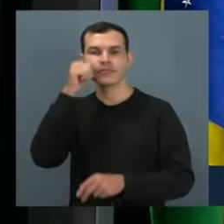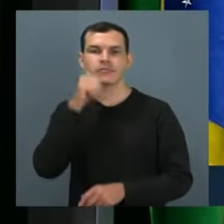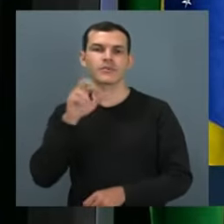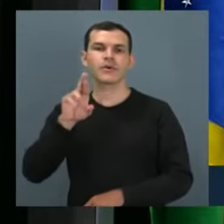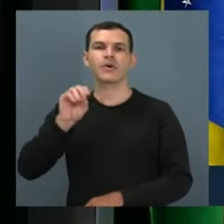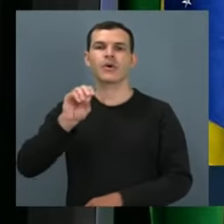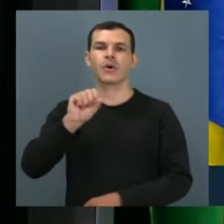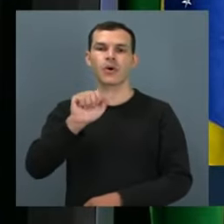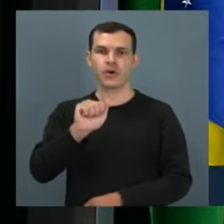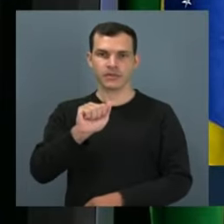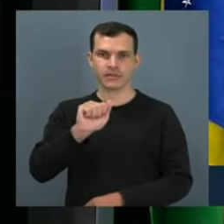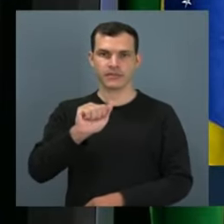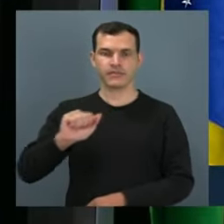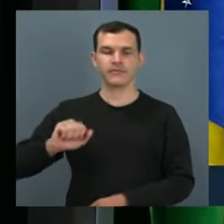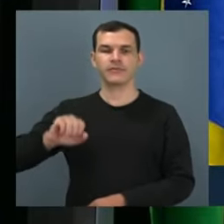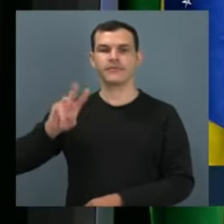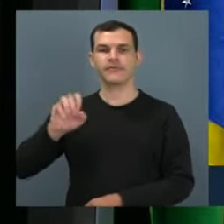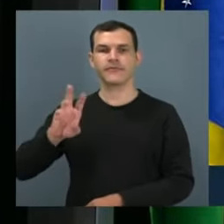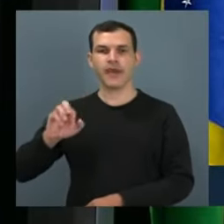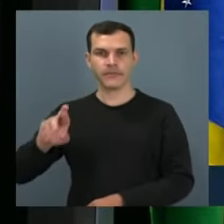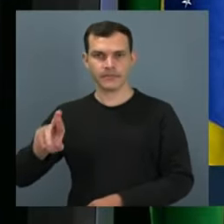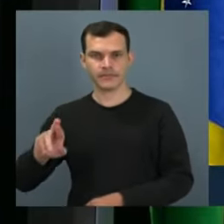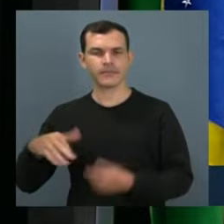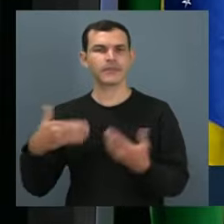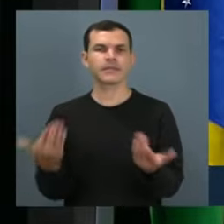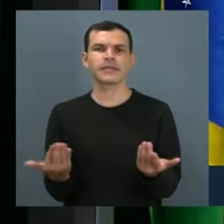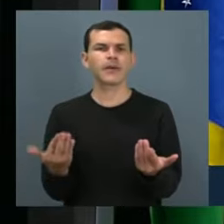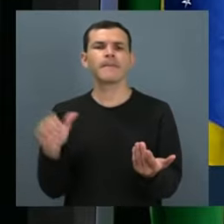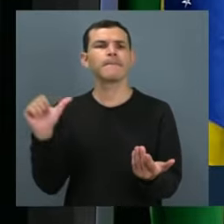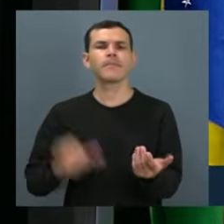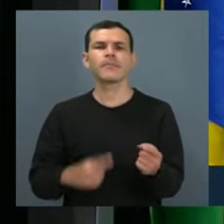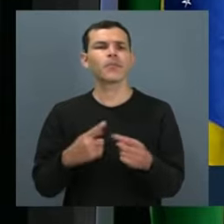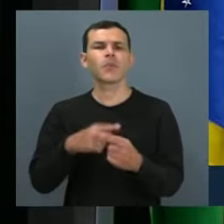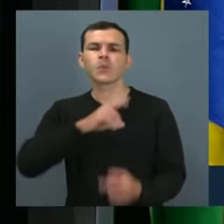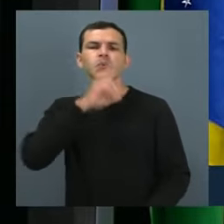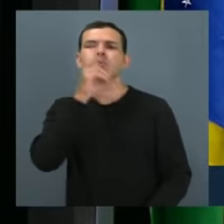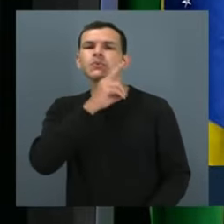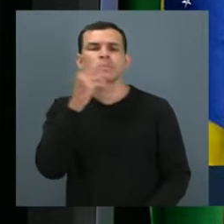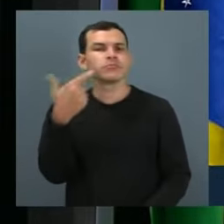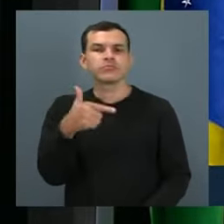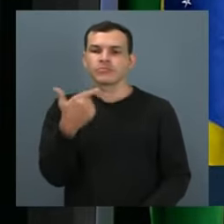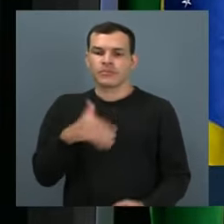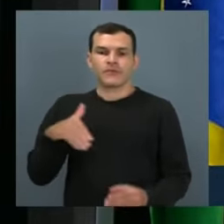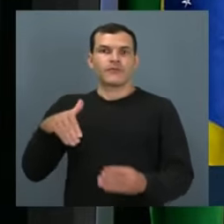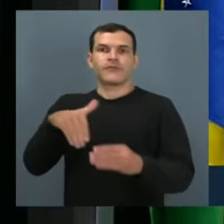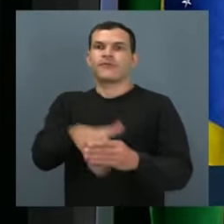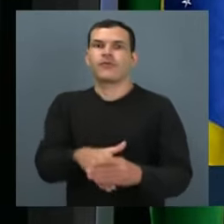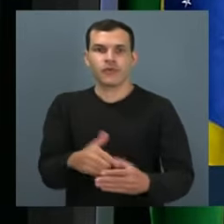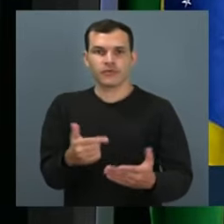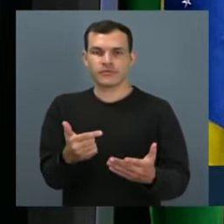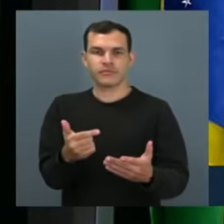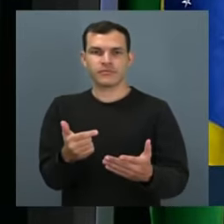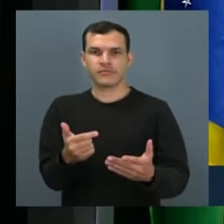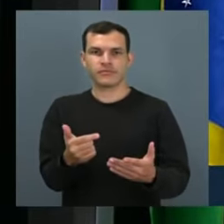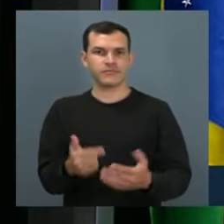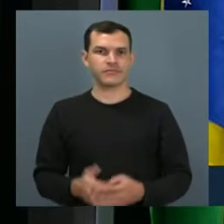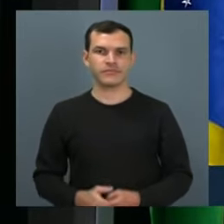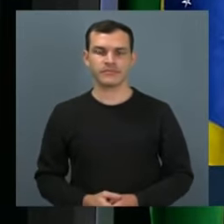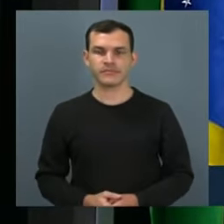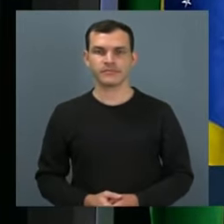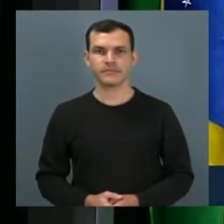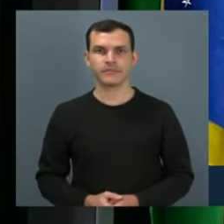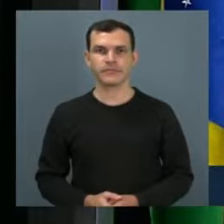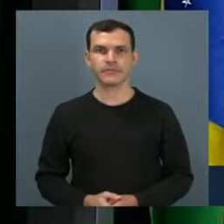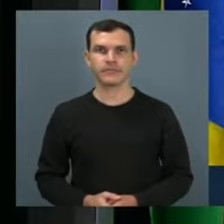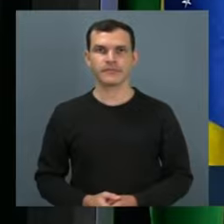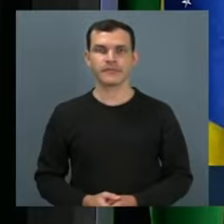pior, não havia qualquer urgência que sustentasse seu voto no último minuto. Zero. Ele